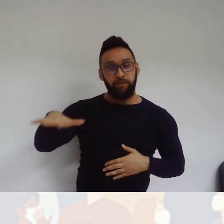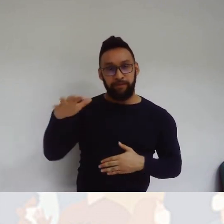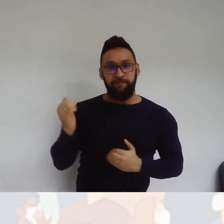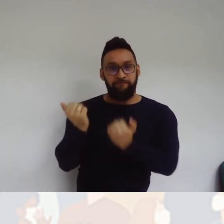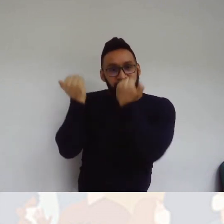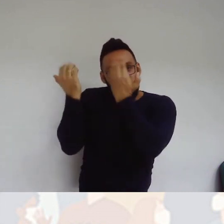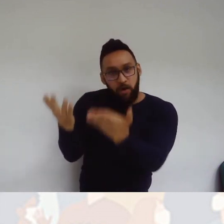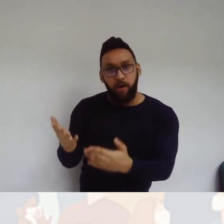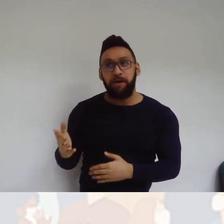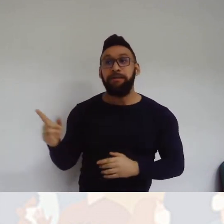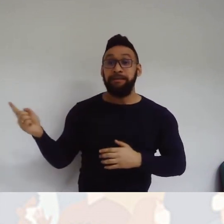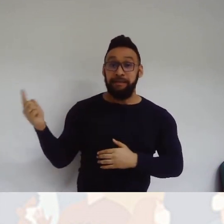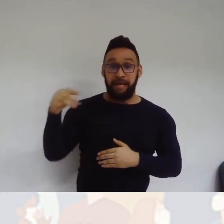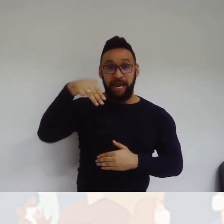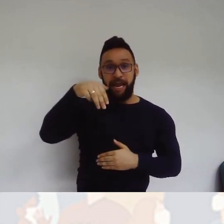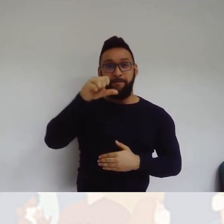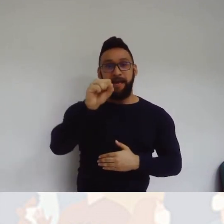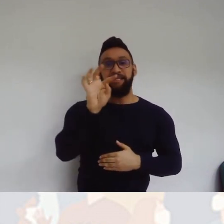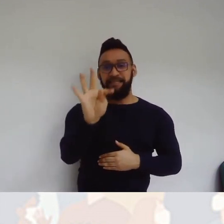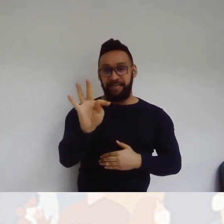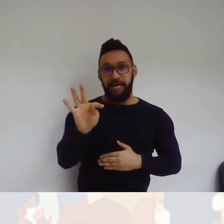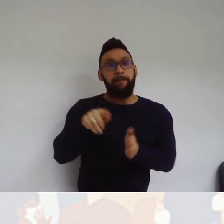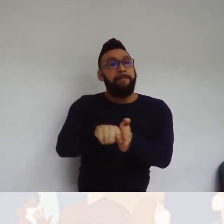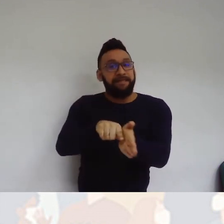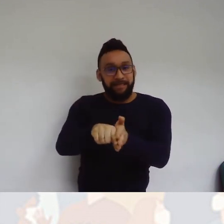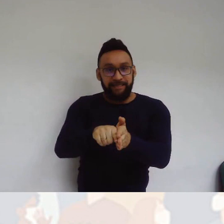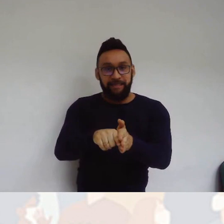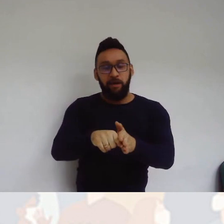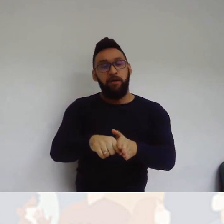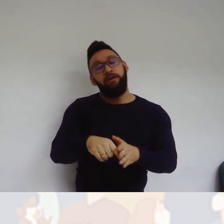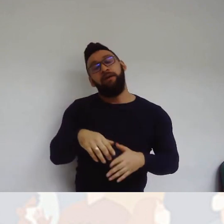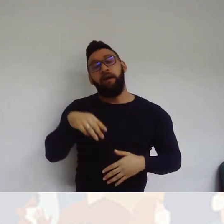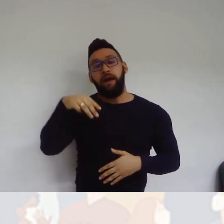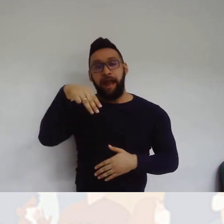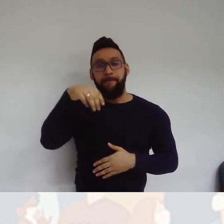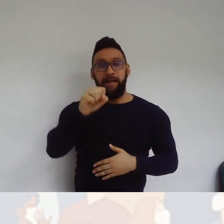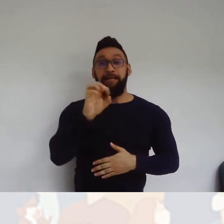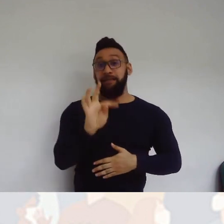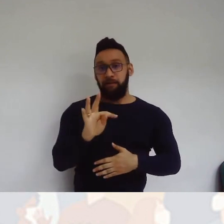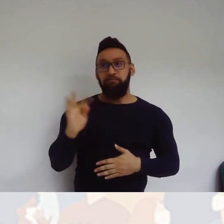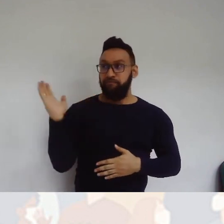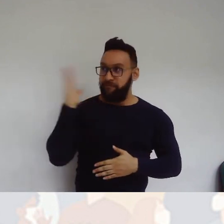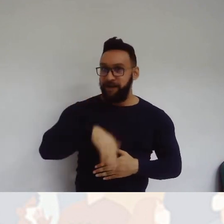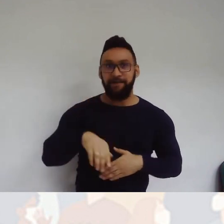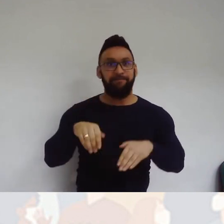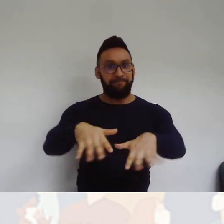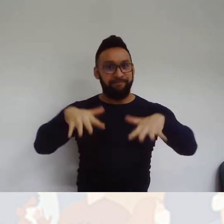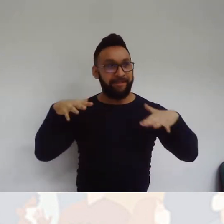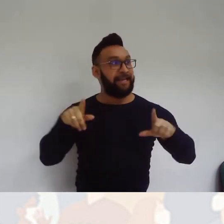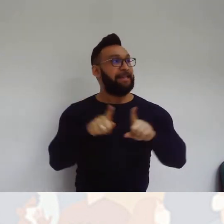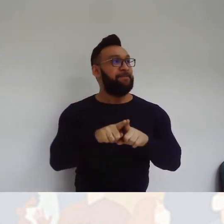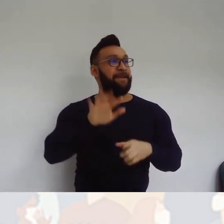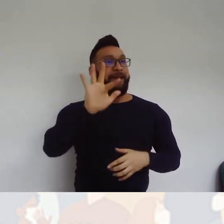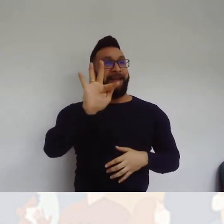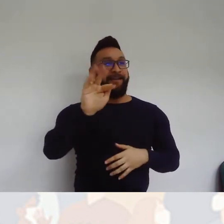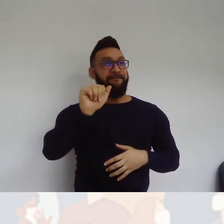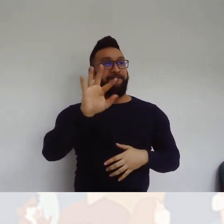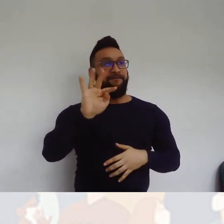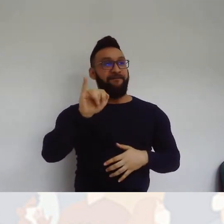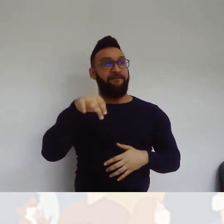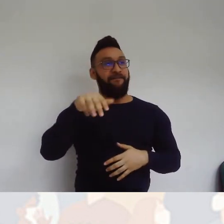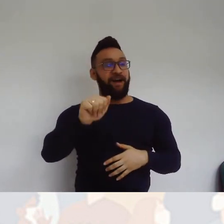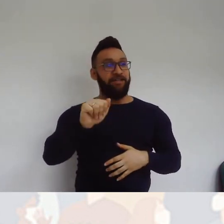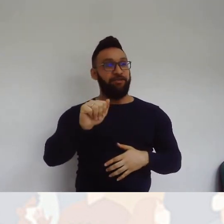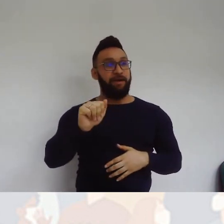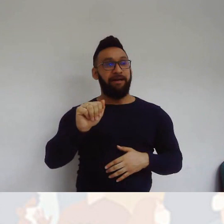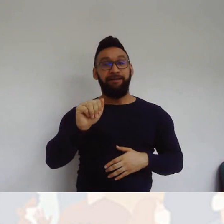aqui também nos prestigiar. Então, Gibson Silva, muito obrigada. E todas as pessoas, Fátima Vasconcelos, da Universidade Federal